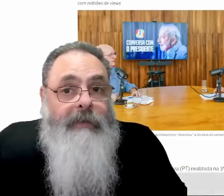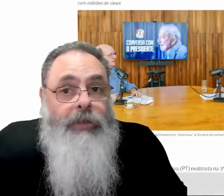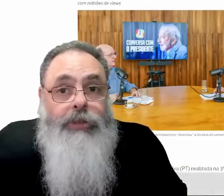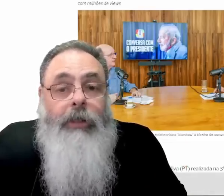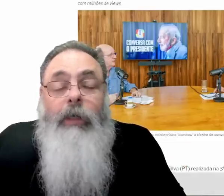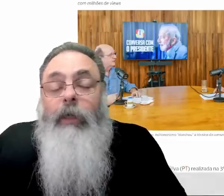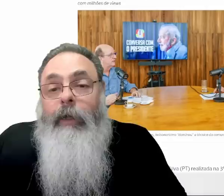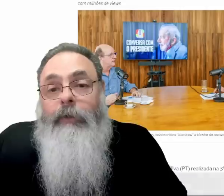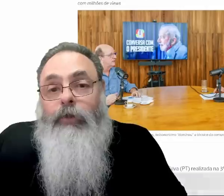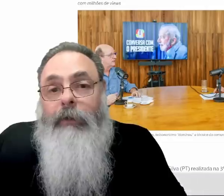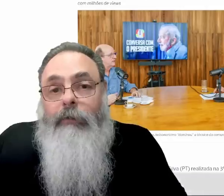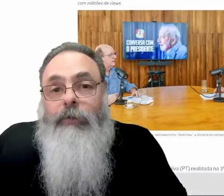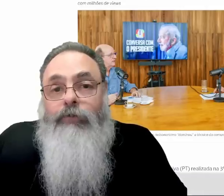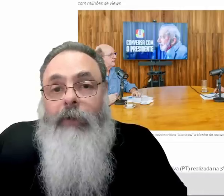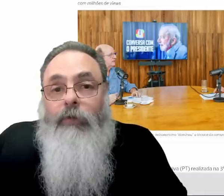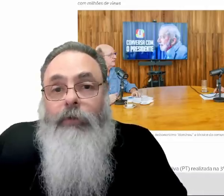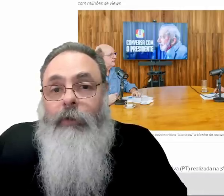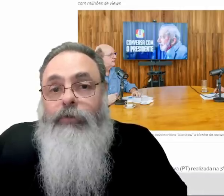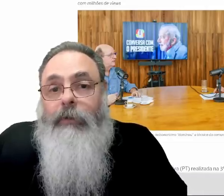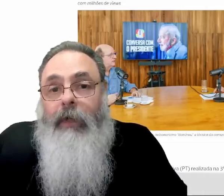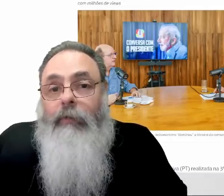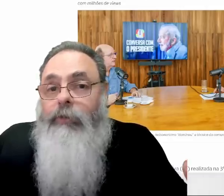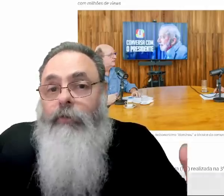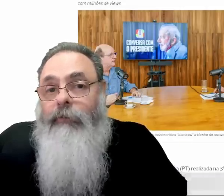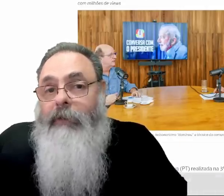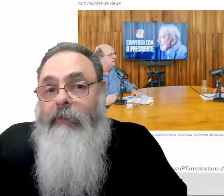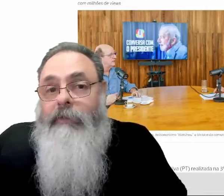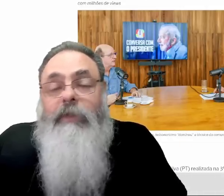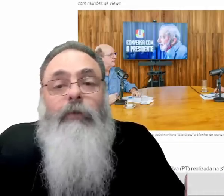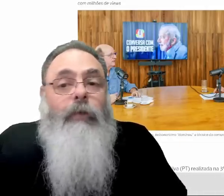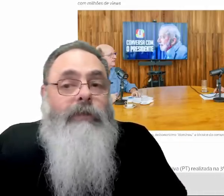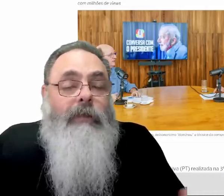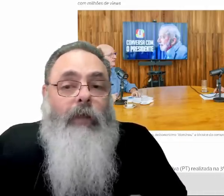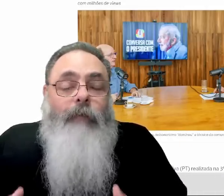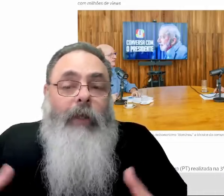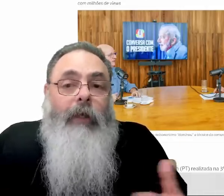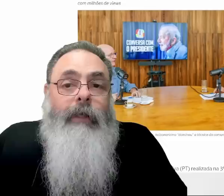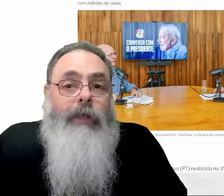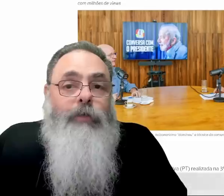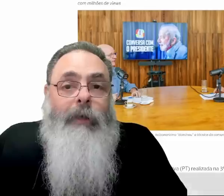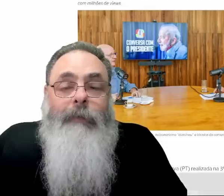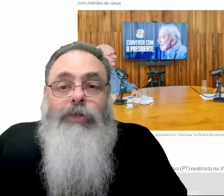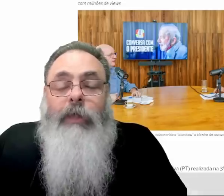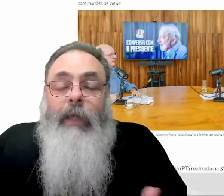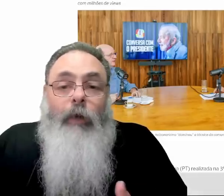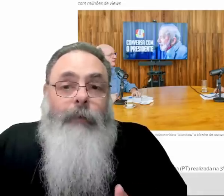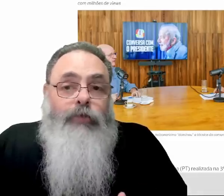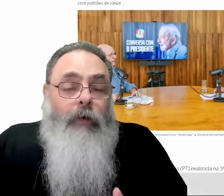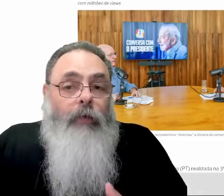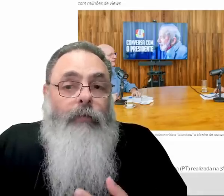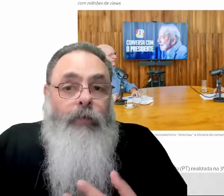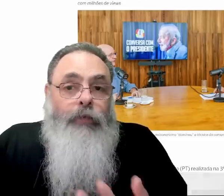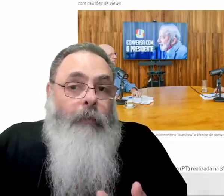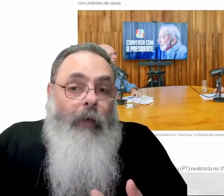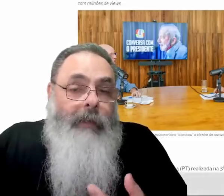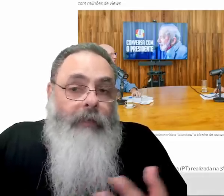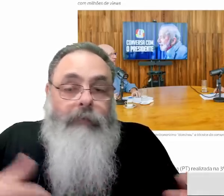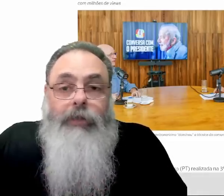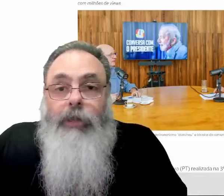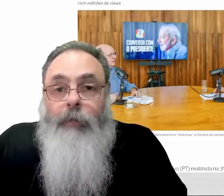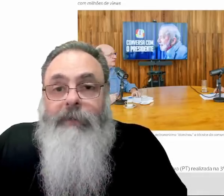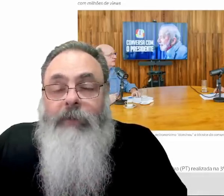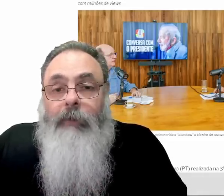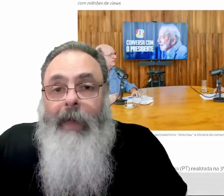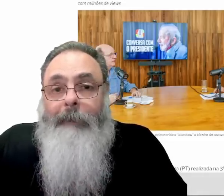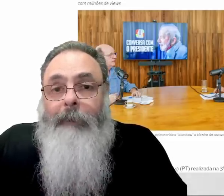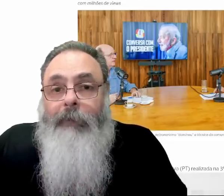o pessoal que assiste é jornal tradicional Jornal Nacional que só vê televisão e Coisa e Tal que é tipicamente quem é o pessoal muito pobre que